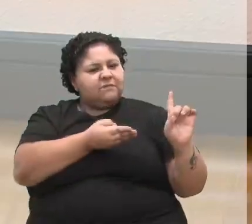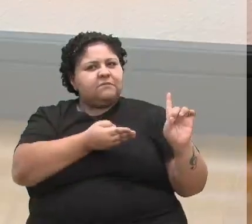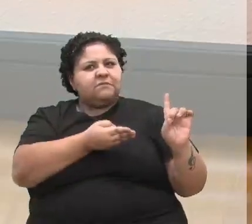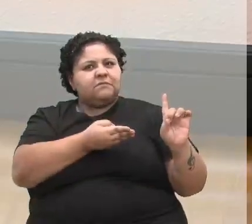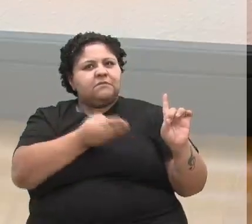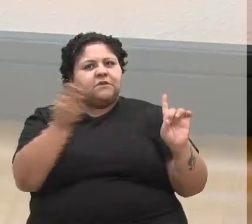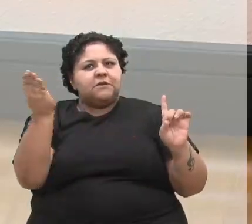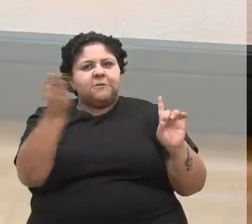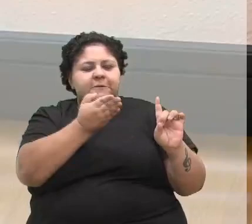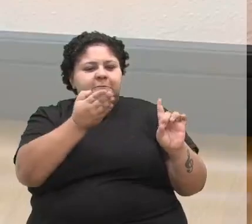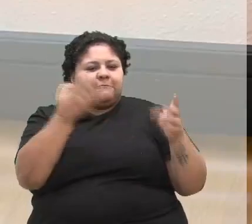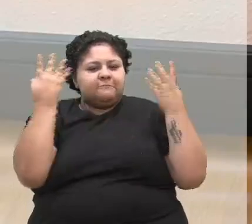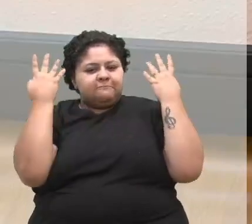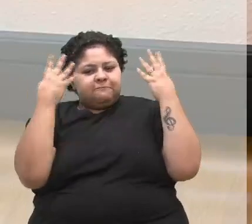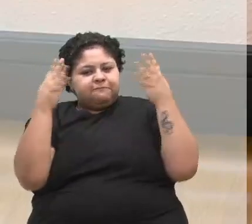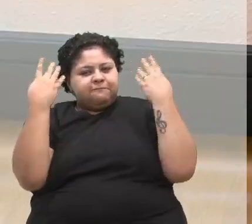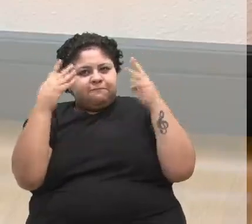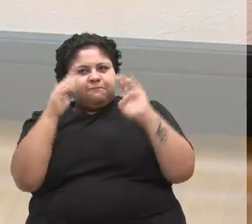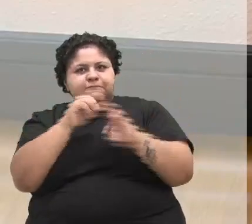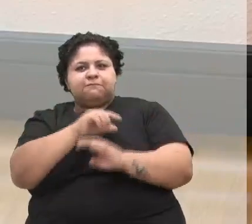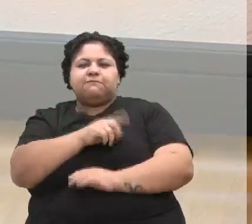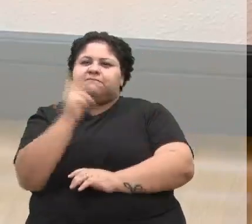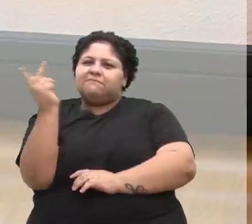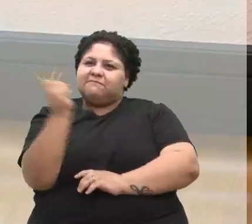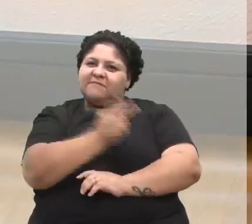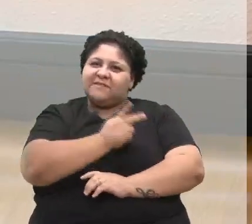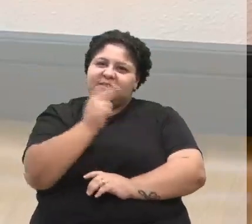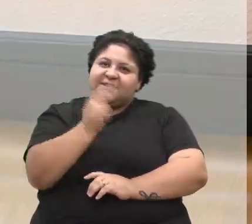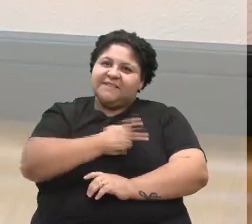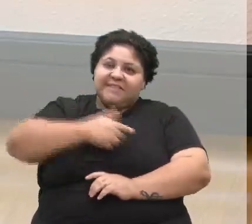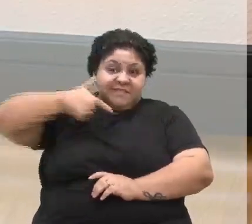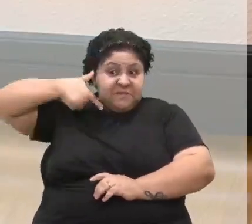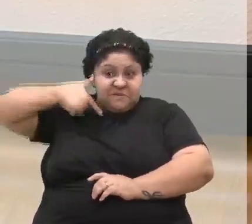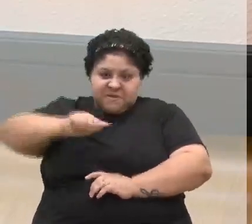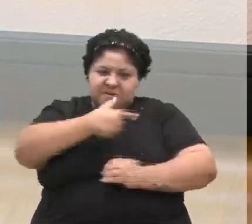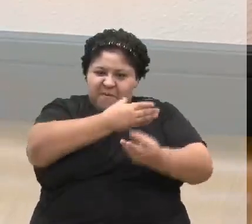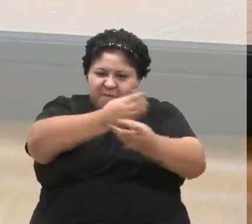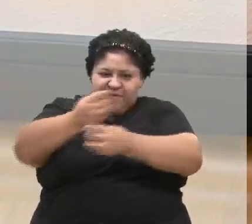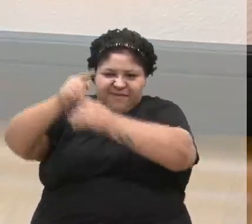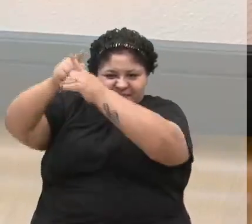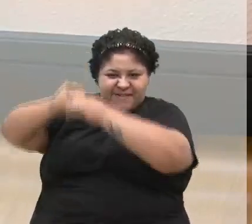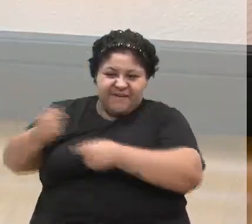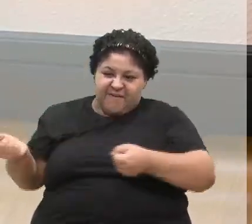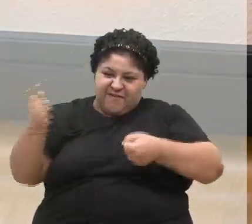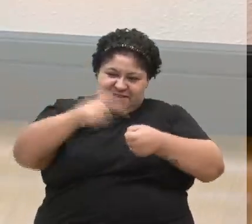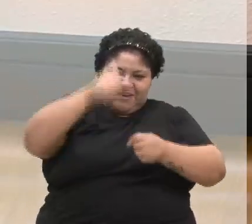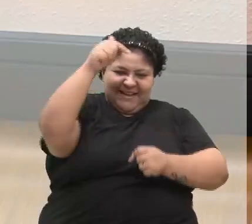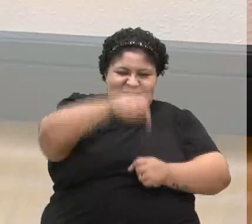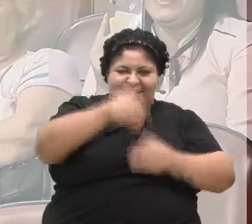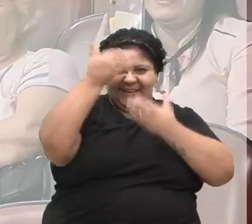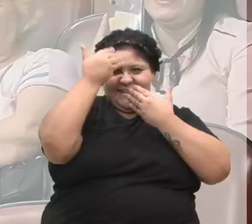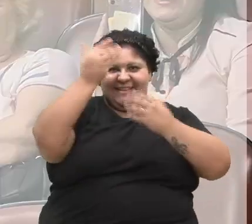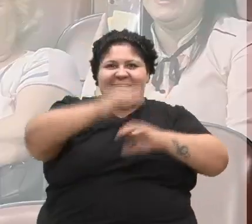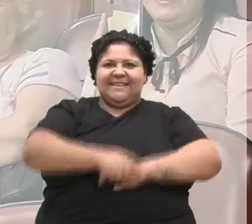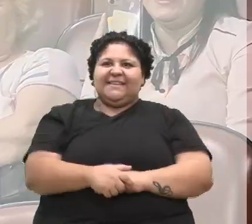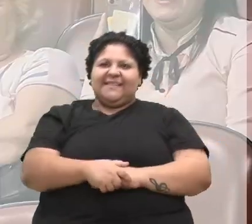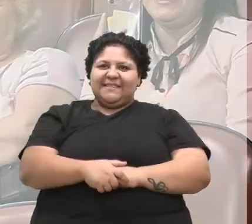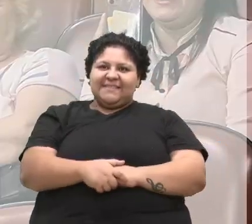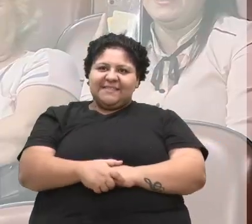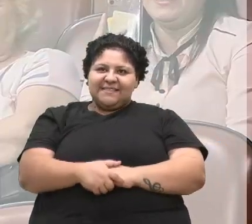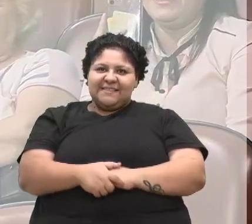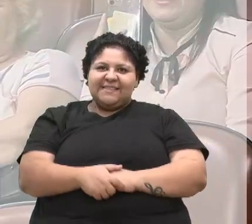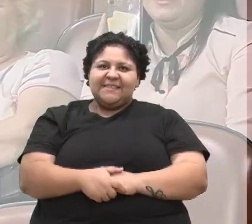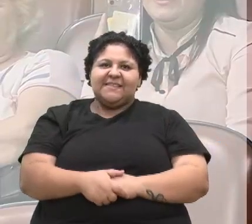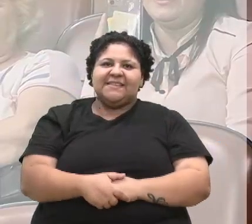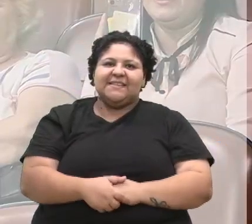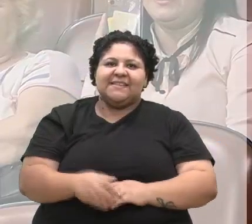estão de parabéns aí, o Luan e o Joelcio, e seja o campeão muito mais vezes para vocês voltarem aqui. Obrigado. Obrigado, vereador Bressan, o senhor